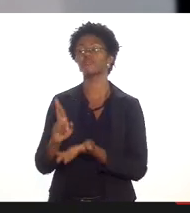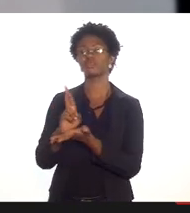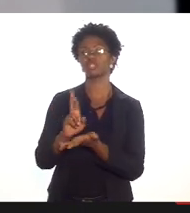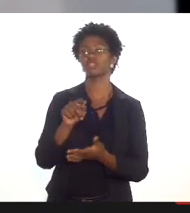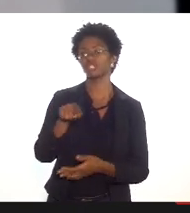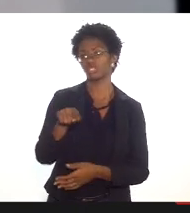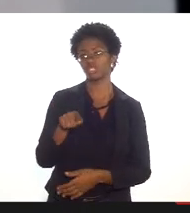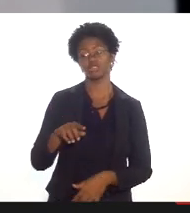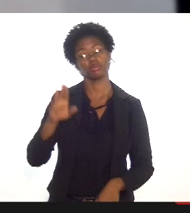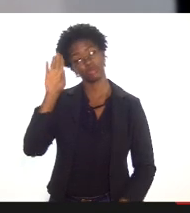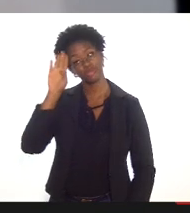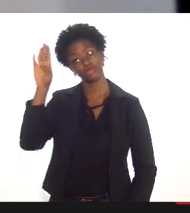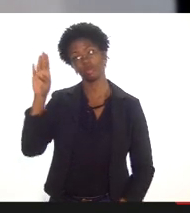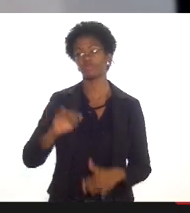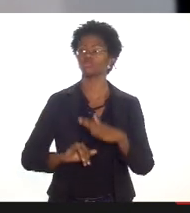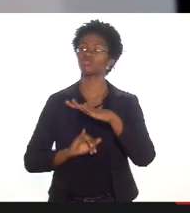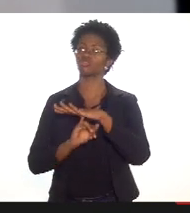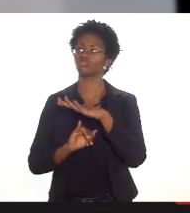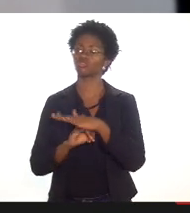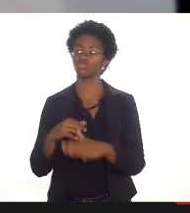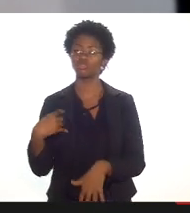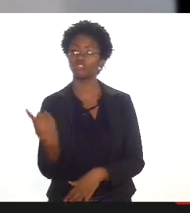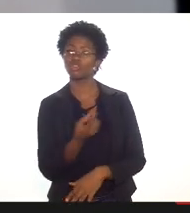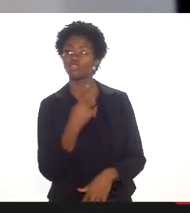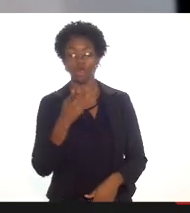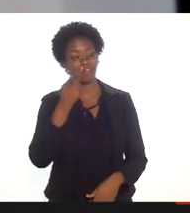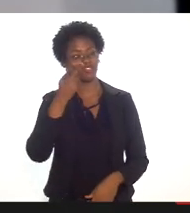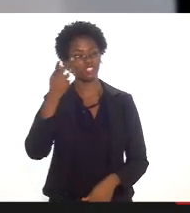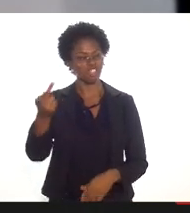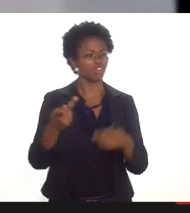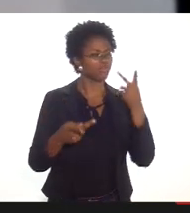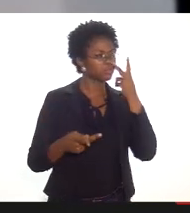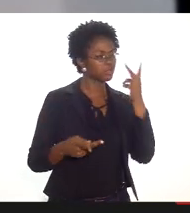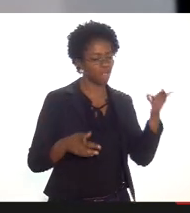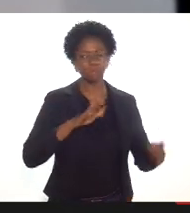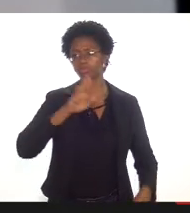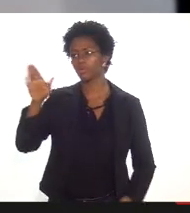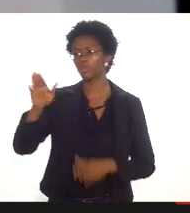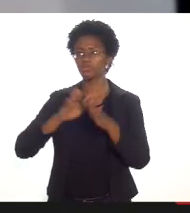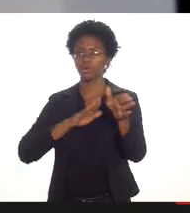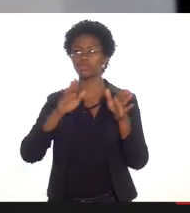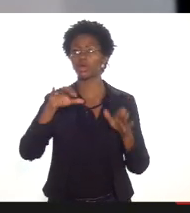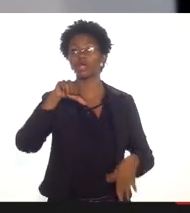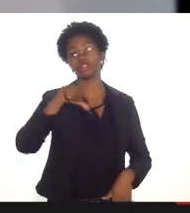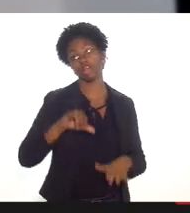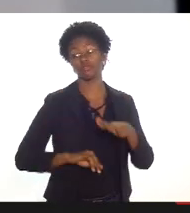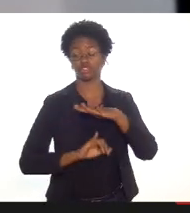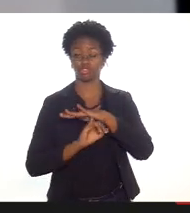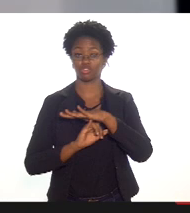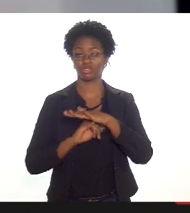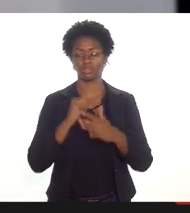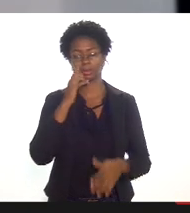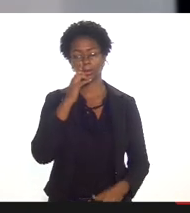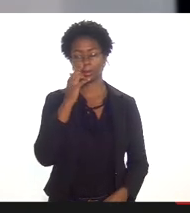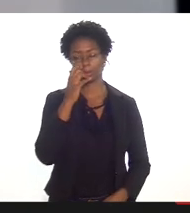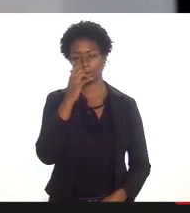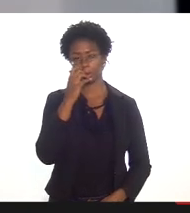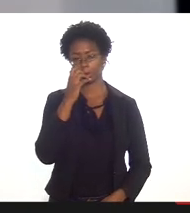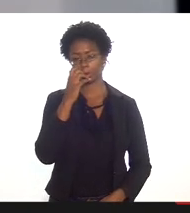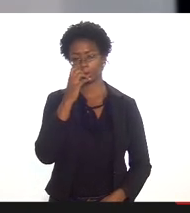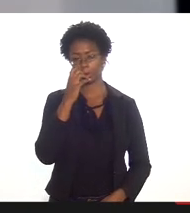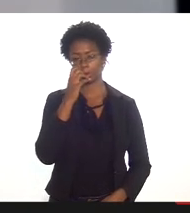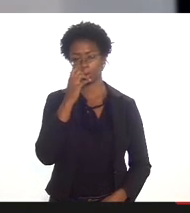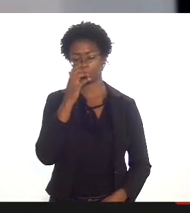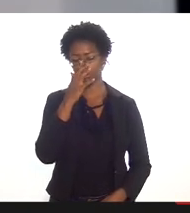os institutos. E nós fizemos visita a todos, às 9 instituições. Visitamos todos eles